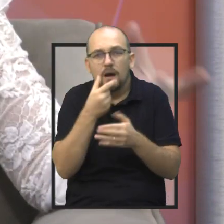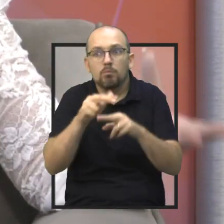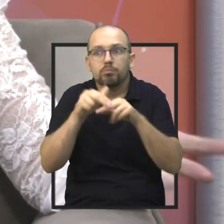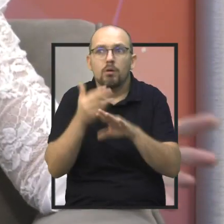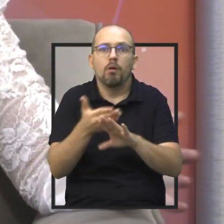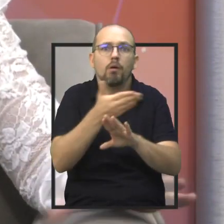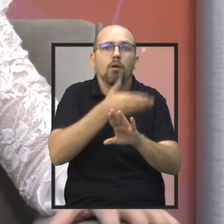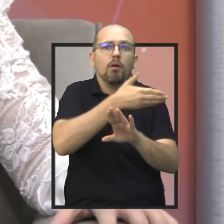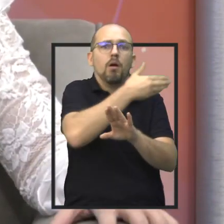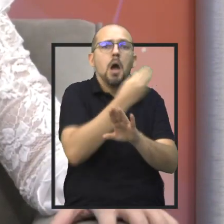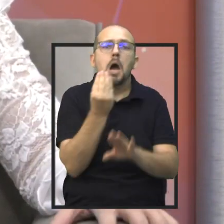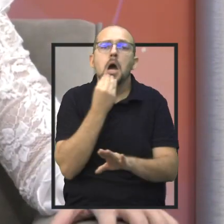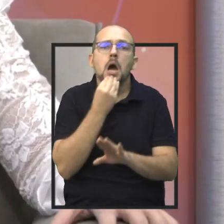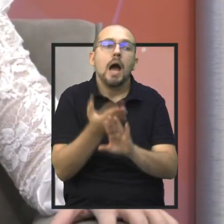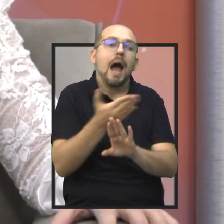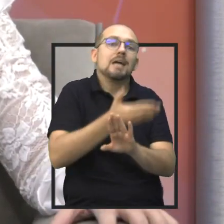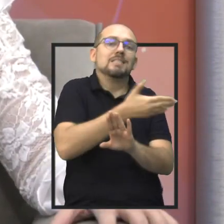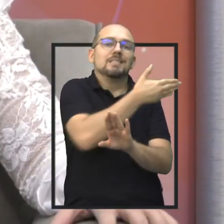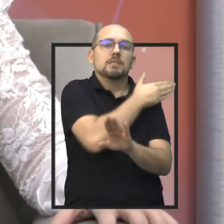complicou, porque